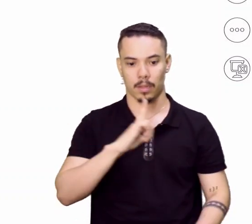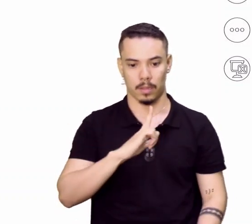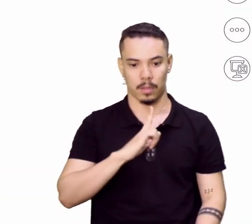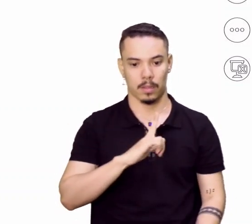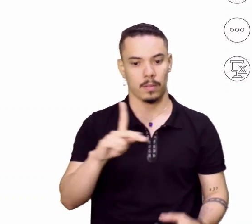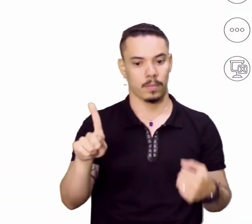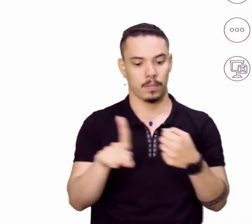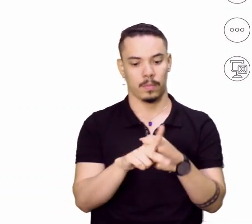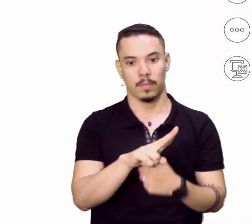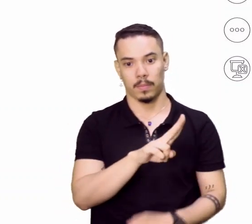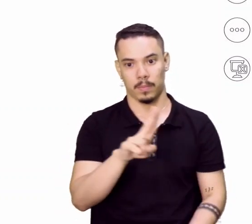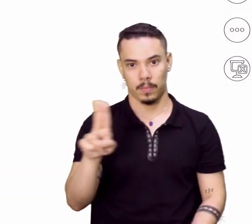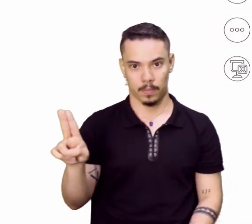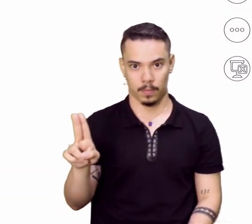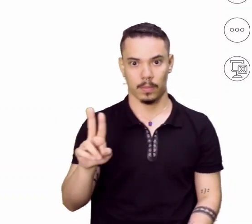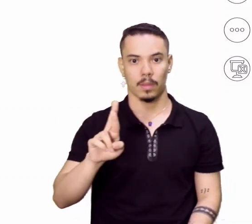pronome